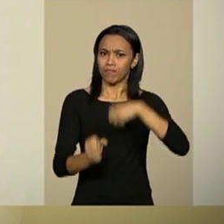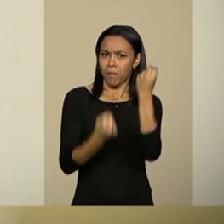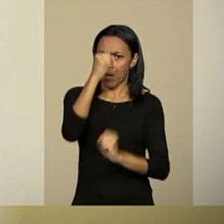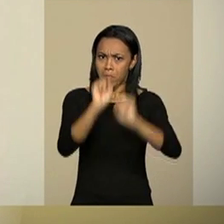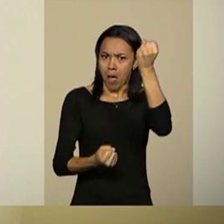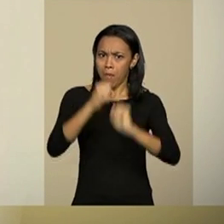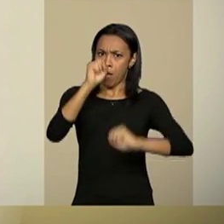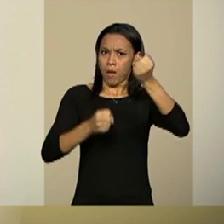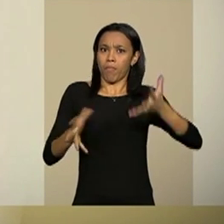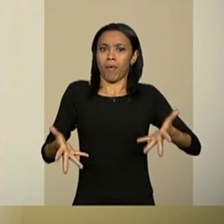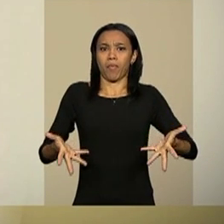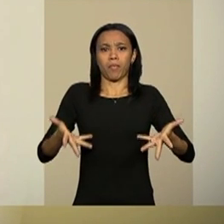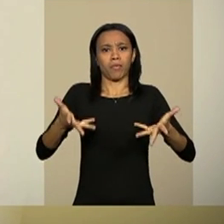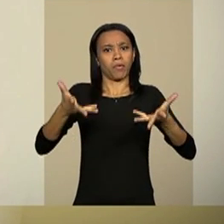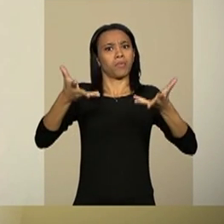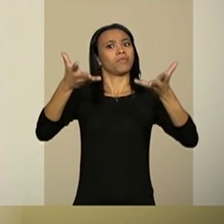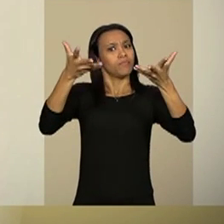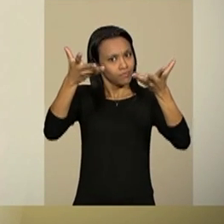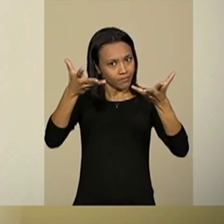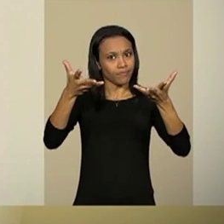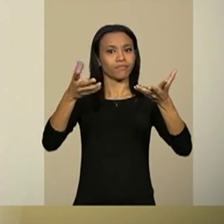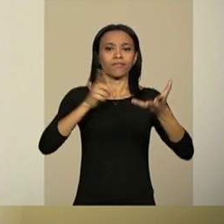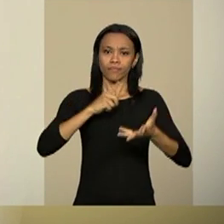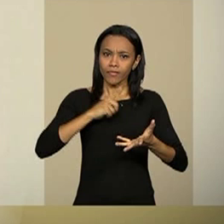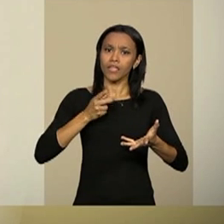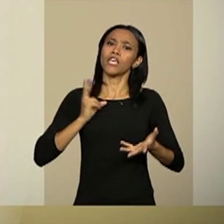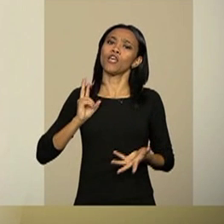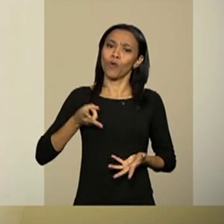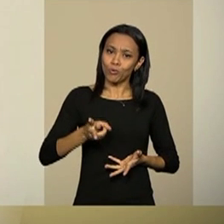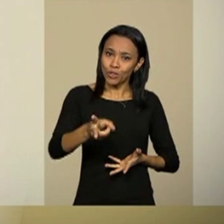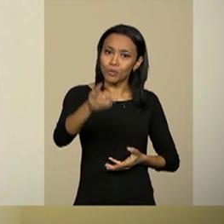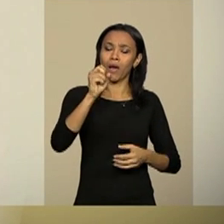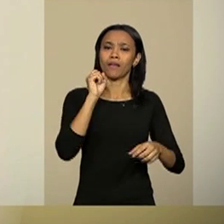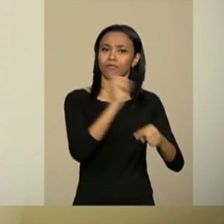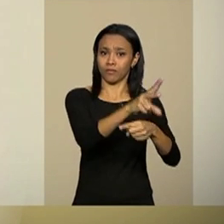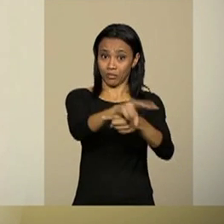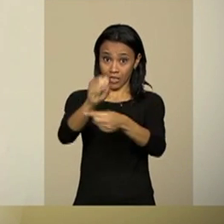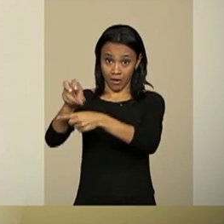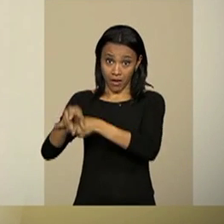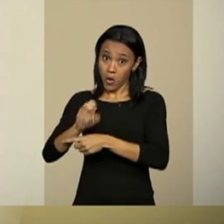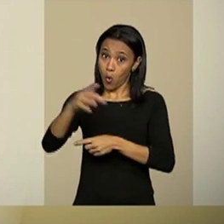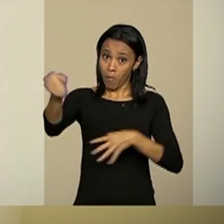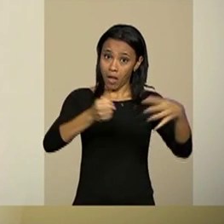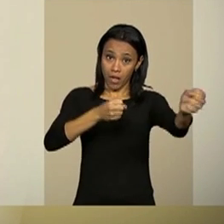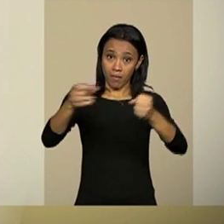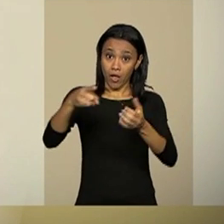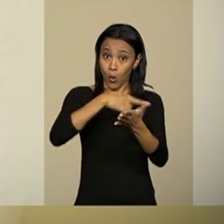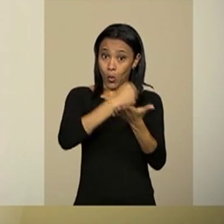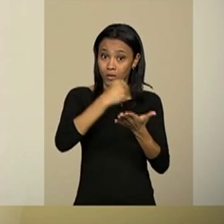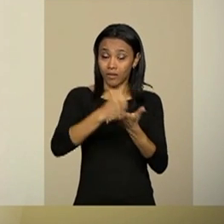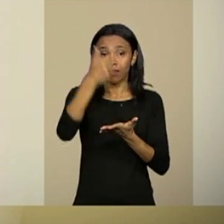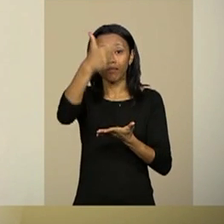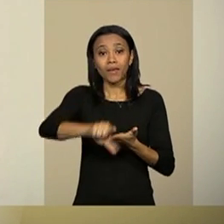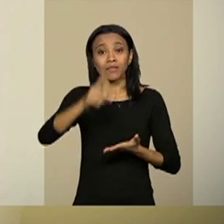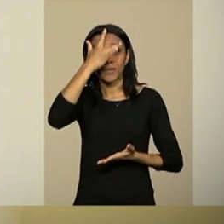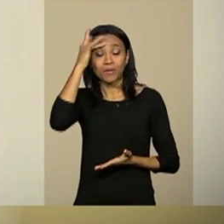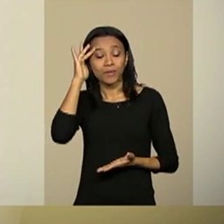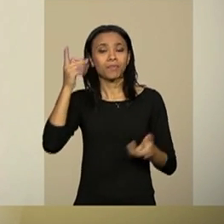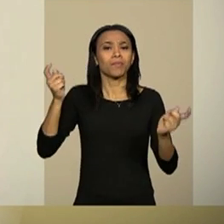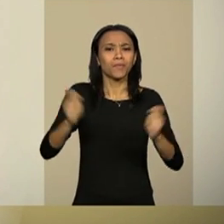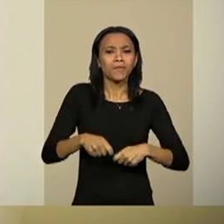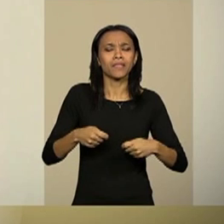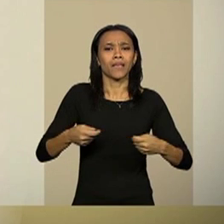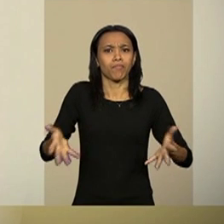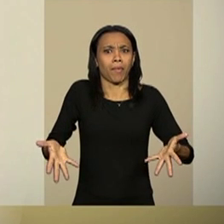mais investimento para nossa indústria que tem que manter os empregos até contratar mais trabalhadores para poder